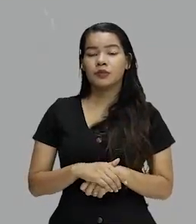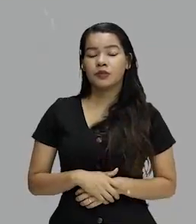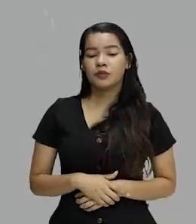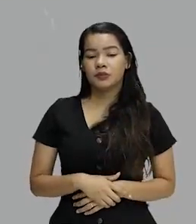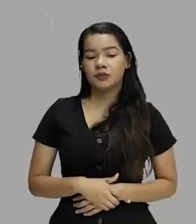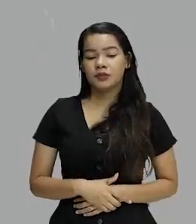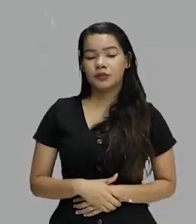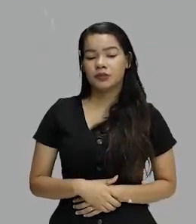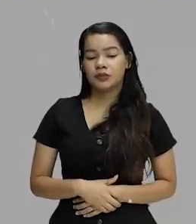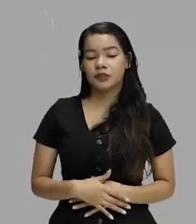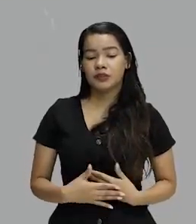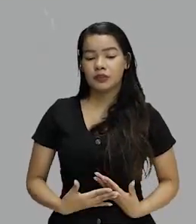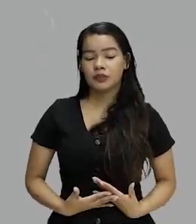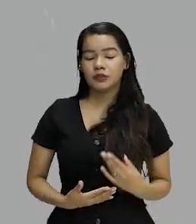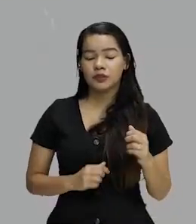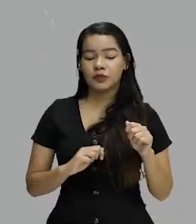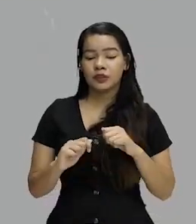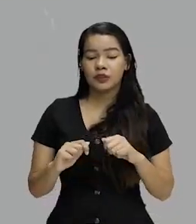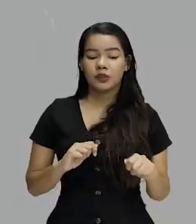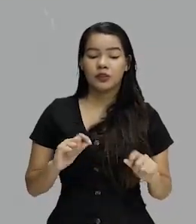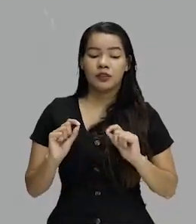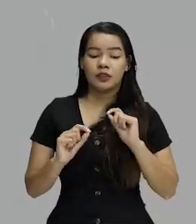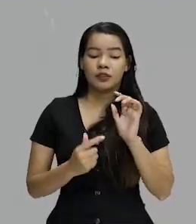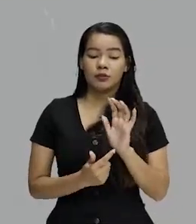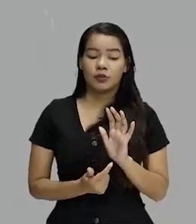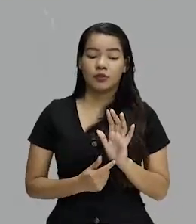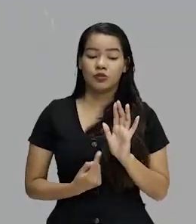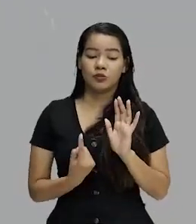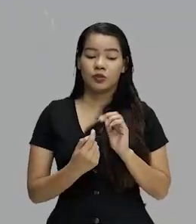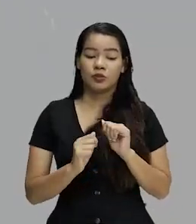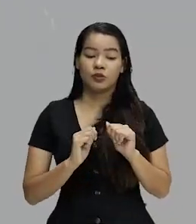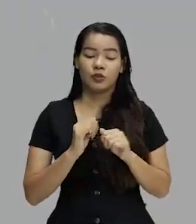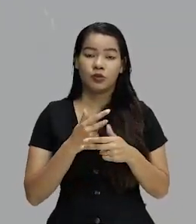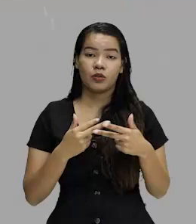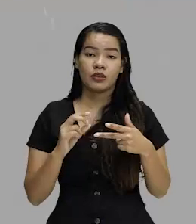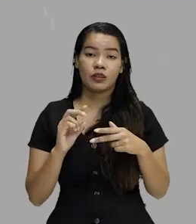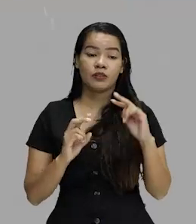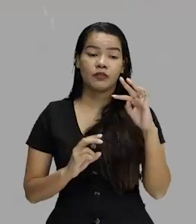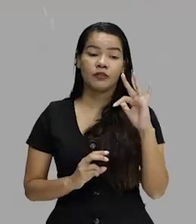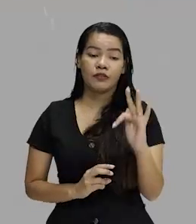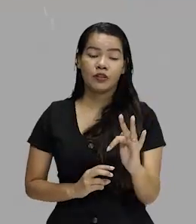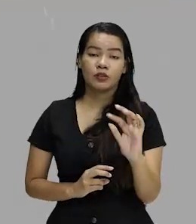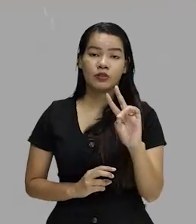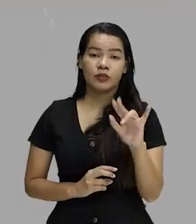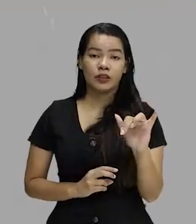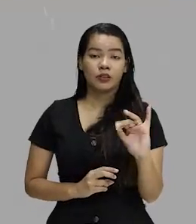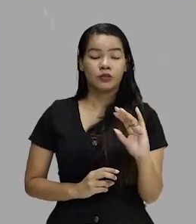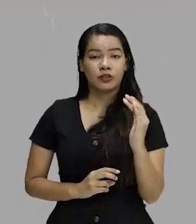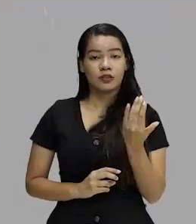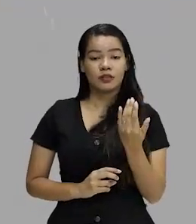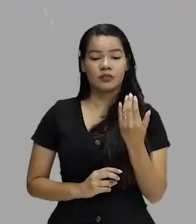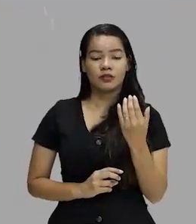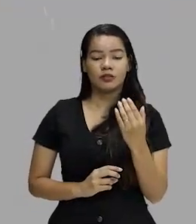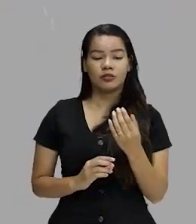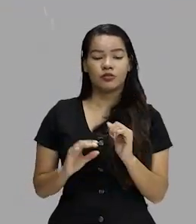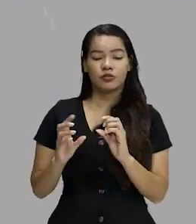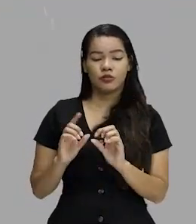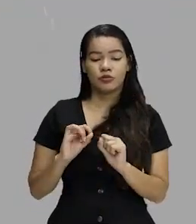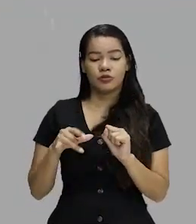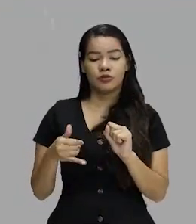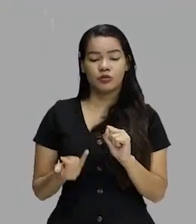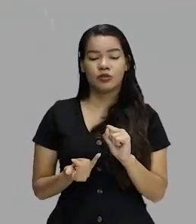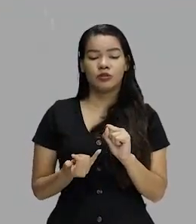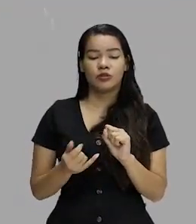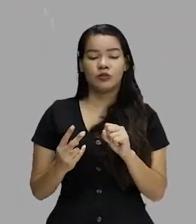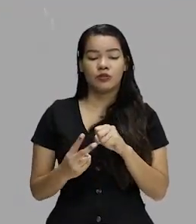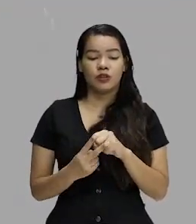à noite. Então, são ações que indicam algo que ainda vai acontecer. Sujeito, verbo auxiliar, verbo